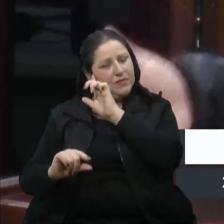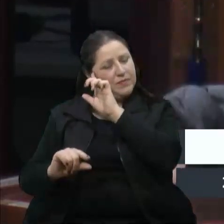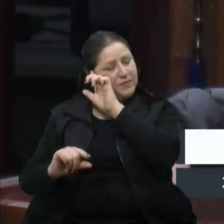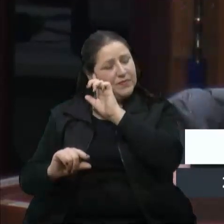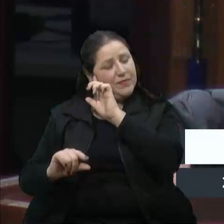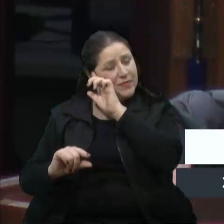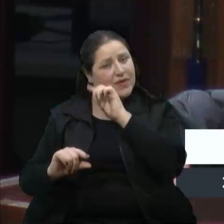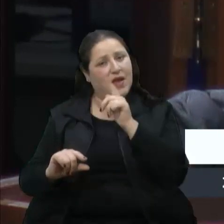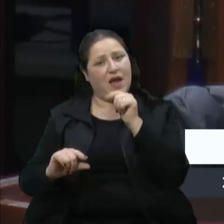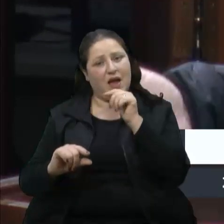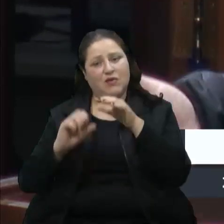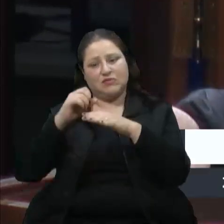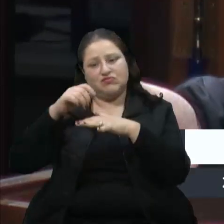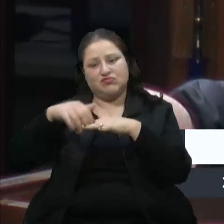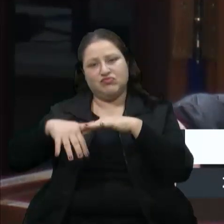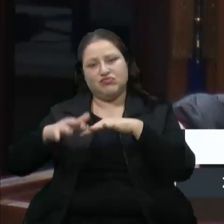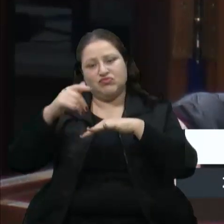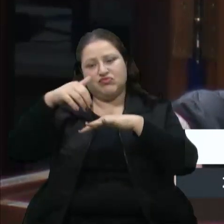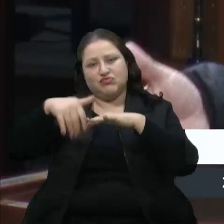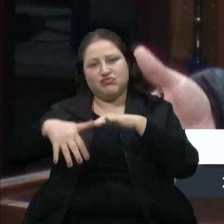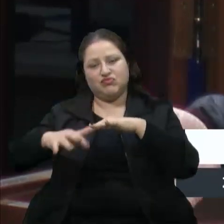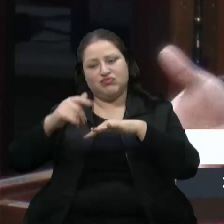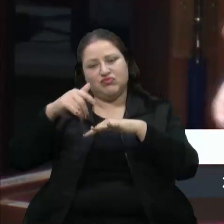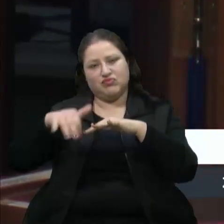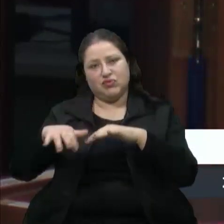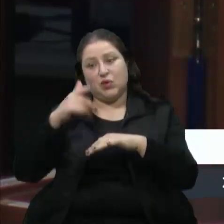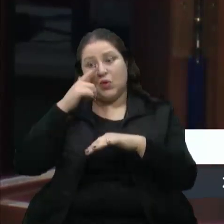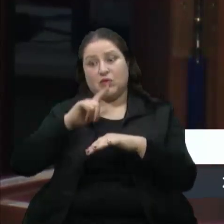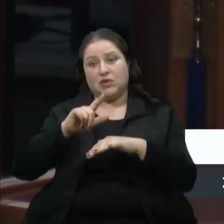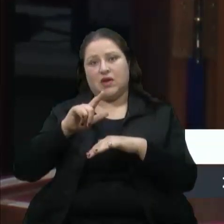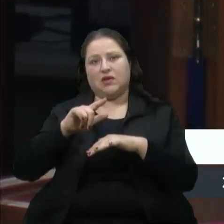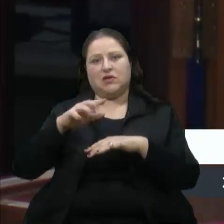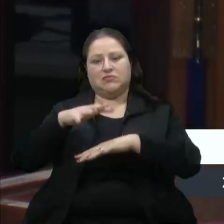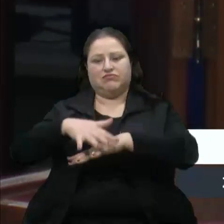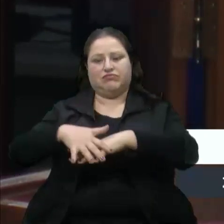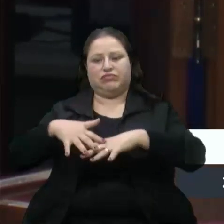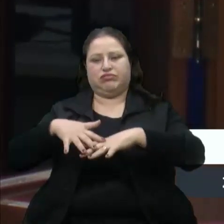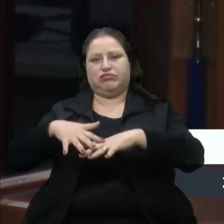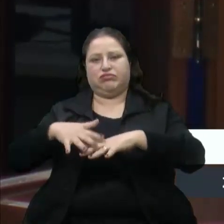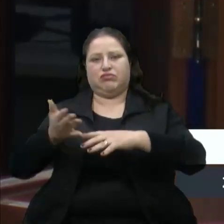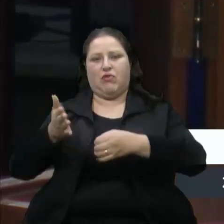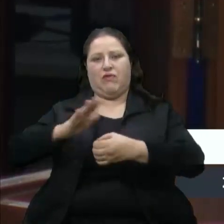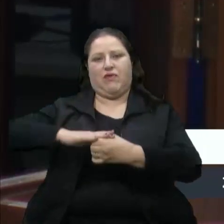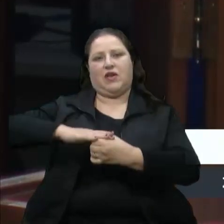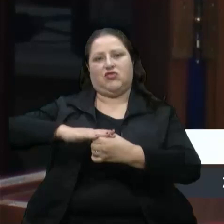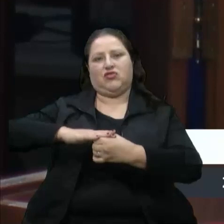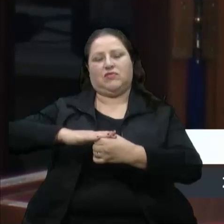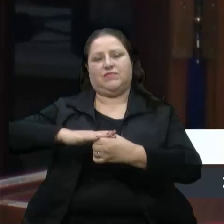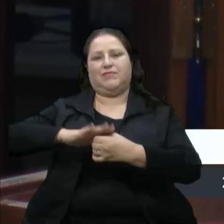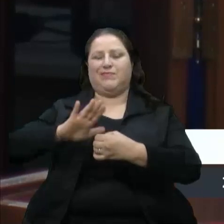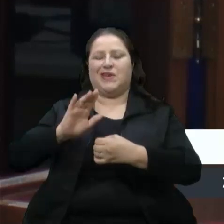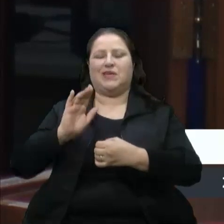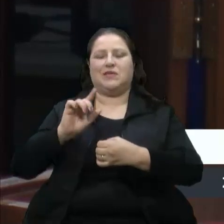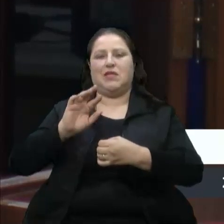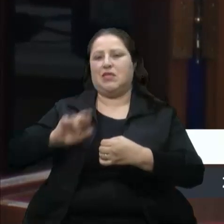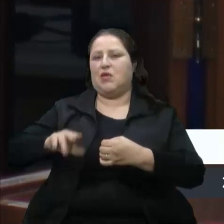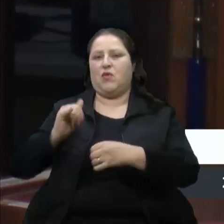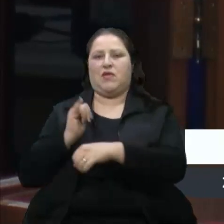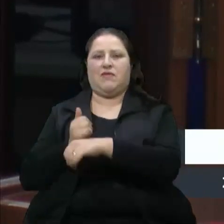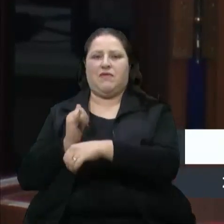tampa do bueiro está lá e não estão roubando porque ela é de concreto. Então é difícil a gente conseguir,